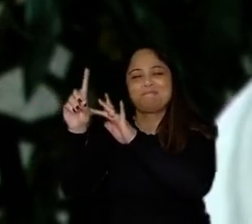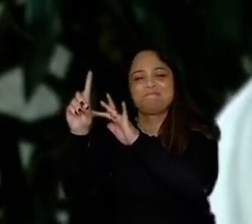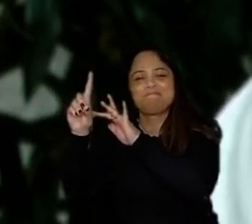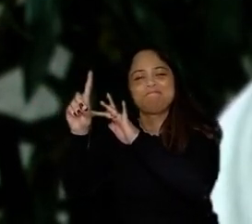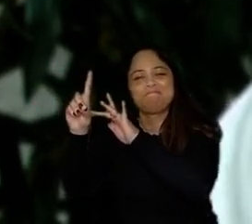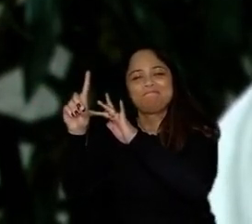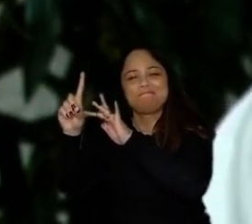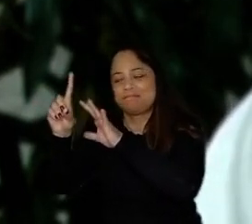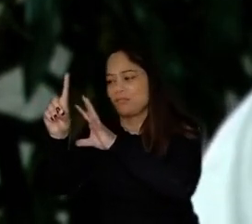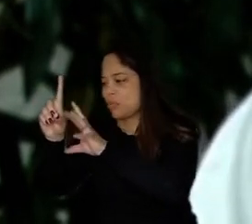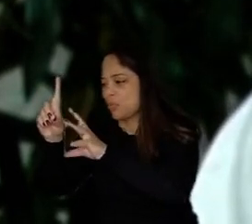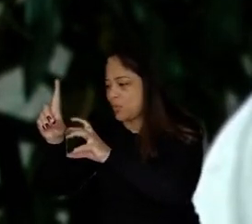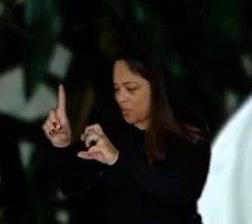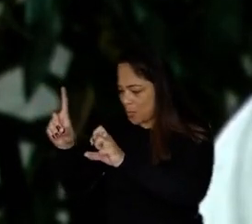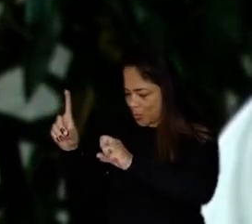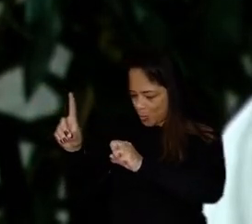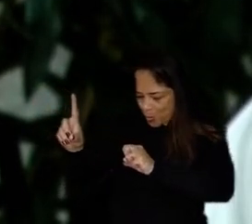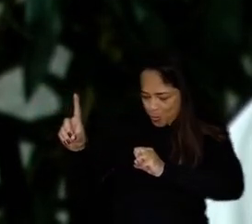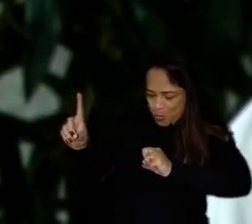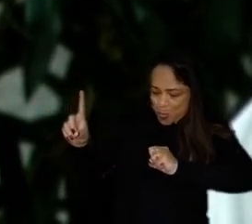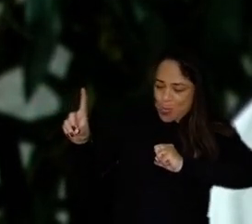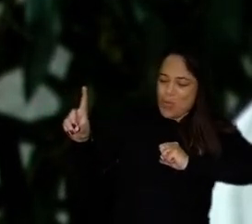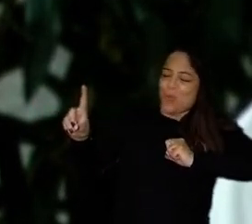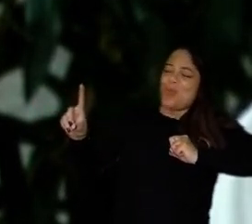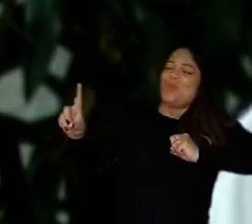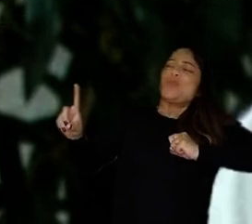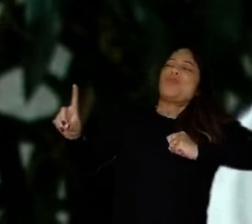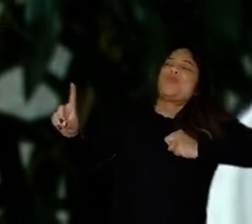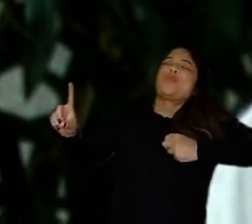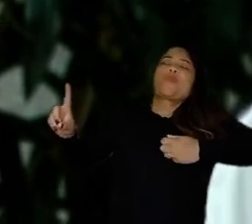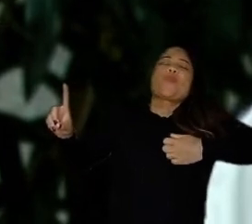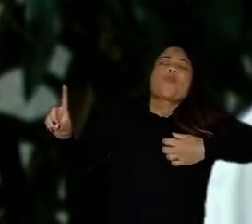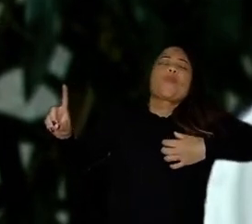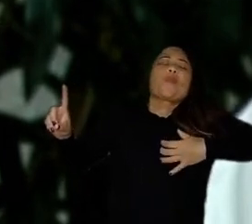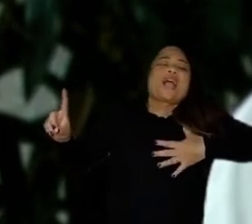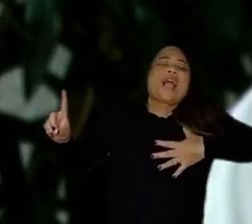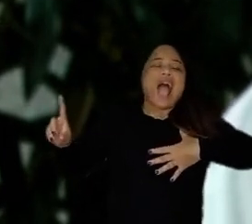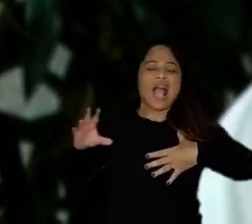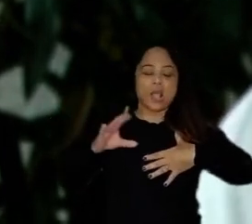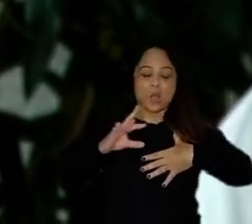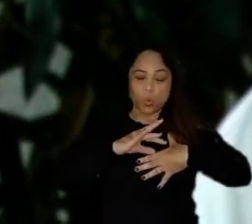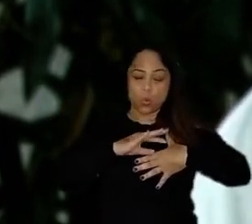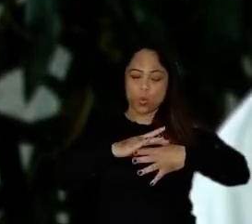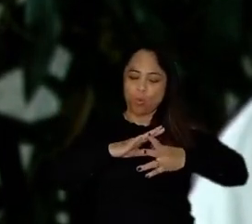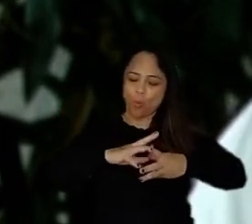tocar na orla do teu manto,